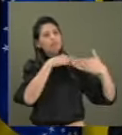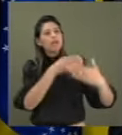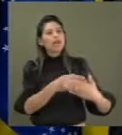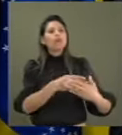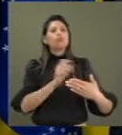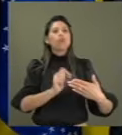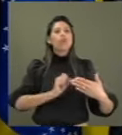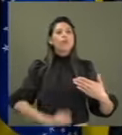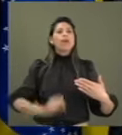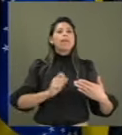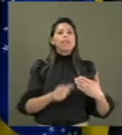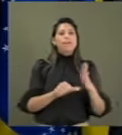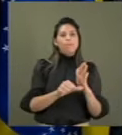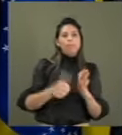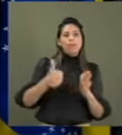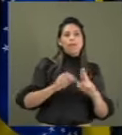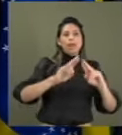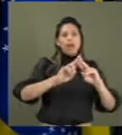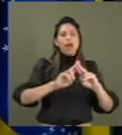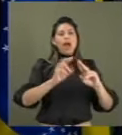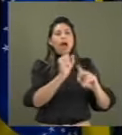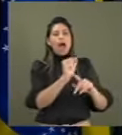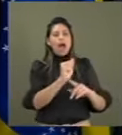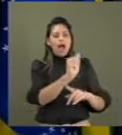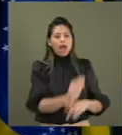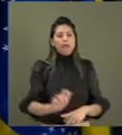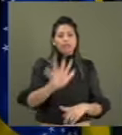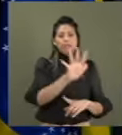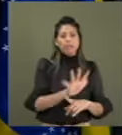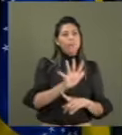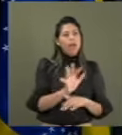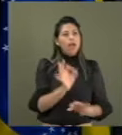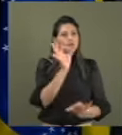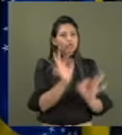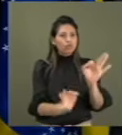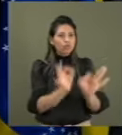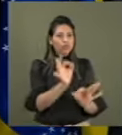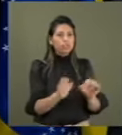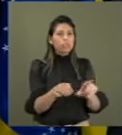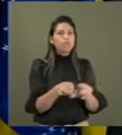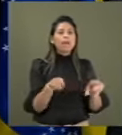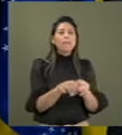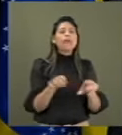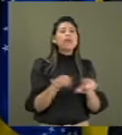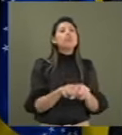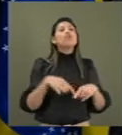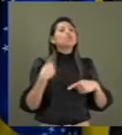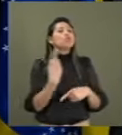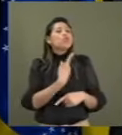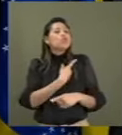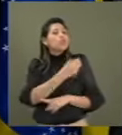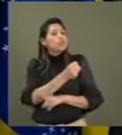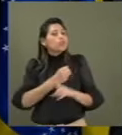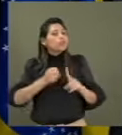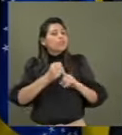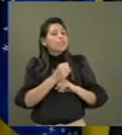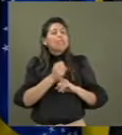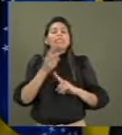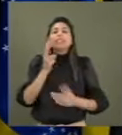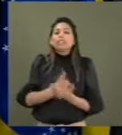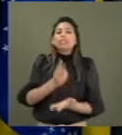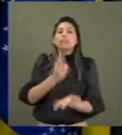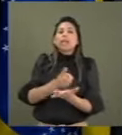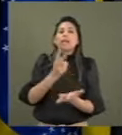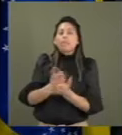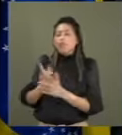Nacional Constituinte, o clamor pela justiça ecoou em nossa sociedade em todos os cantos. Os movimentos